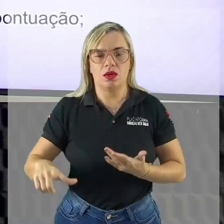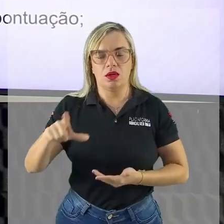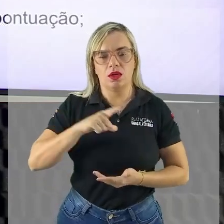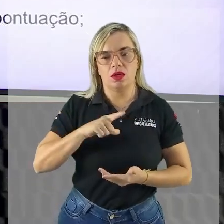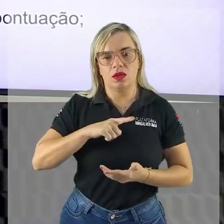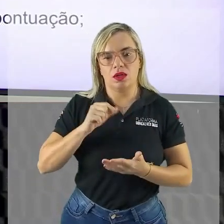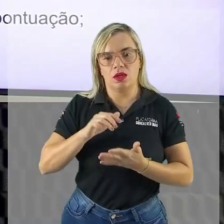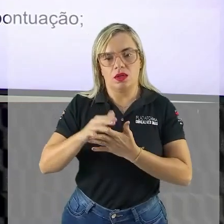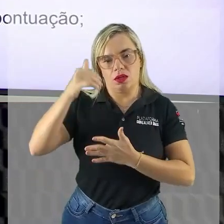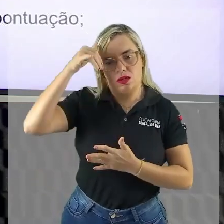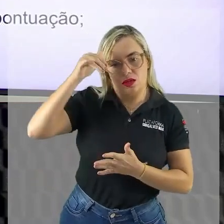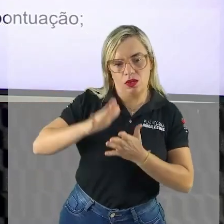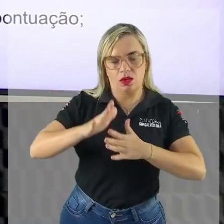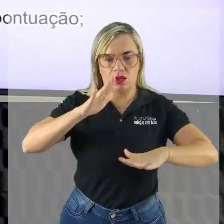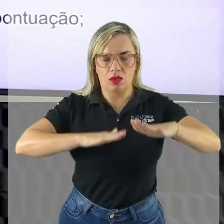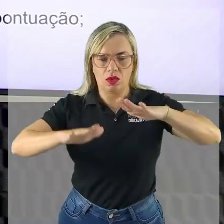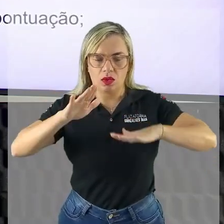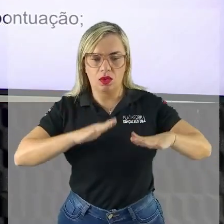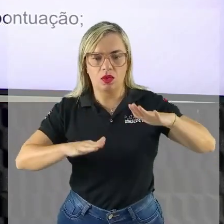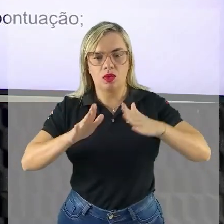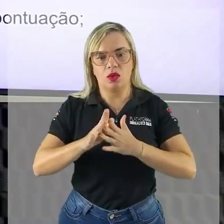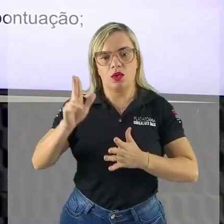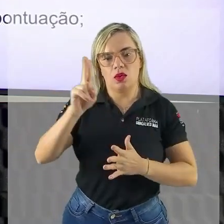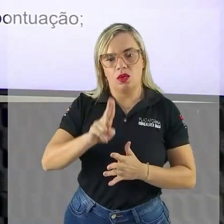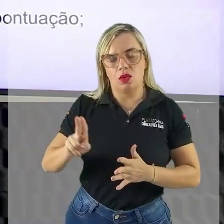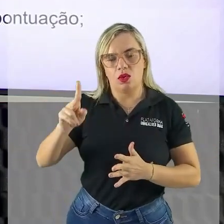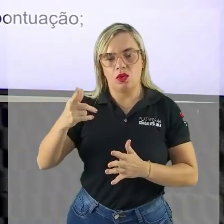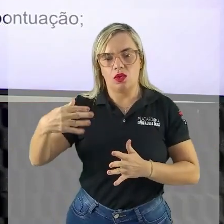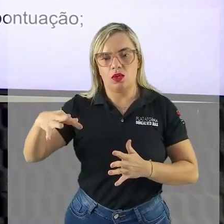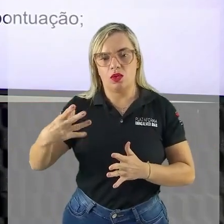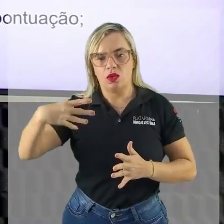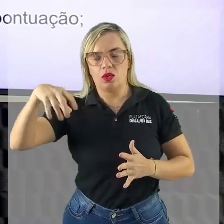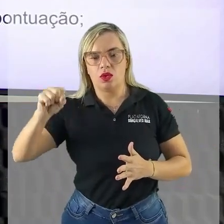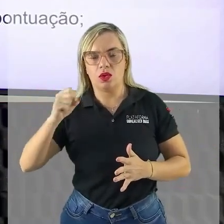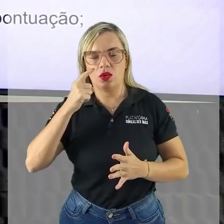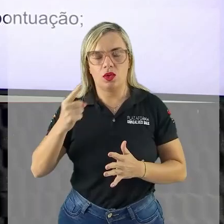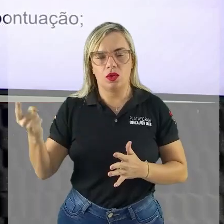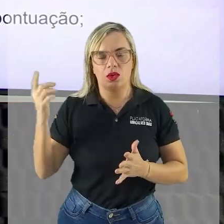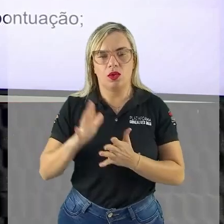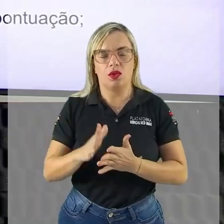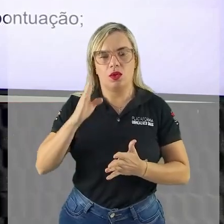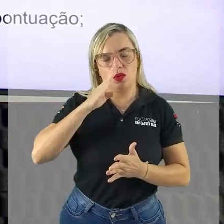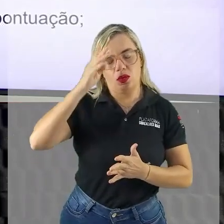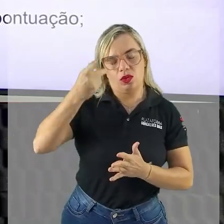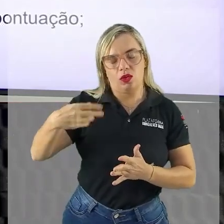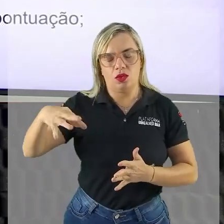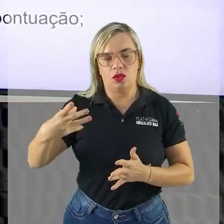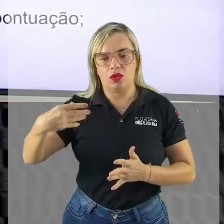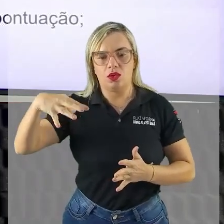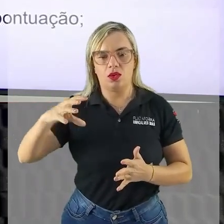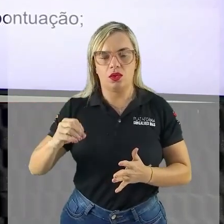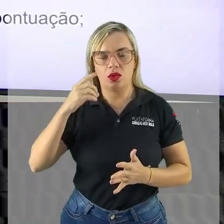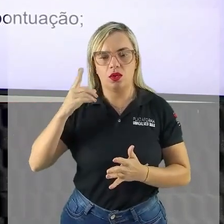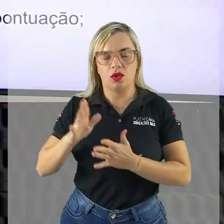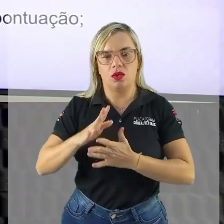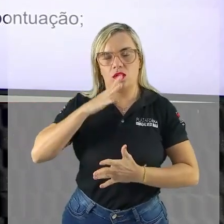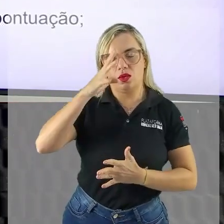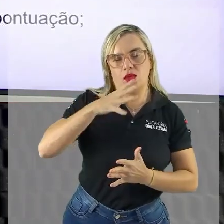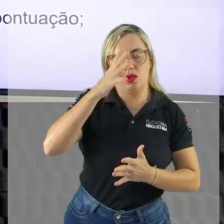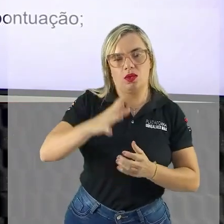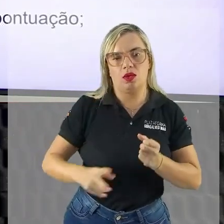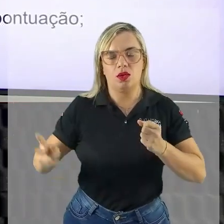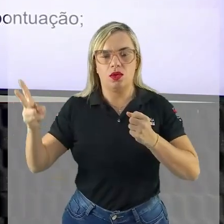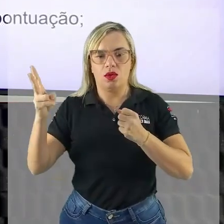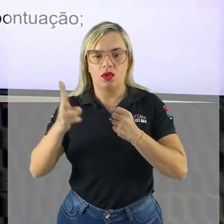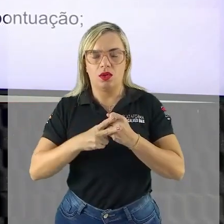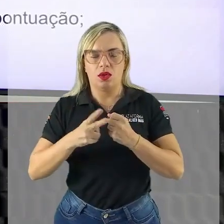evitar? Cuidado com o uso de gerúndios, principalmente quando a gente tem o gerundismo, tá? Ou o uso excessivo de verbos